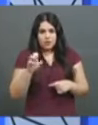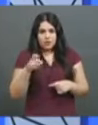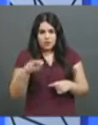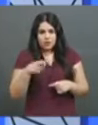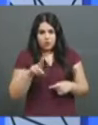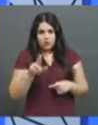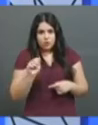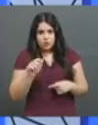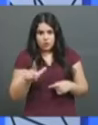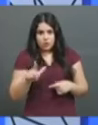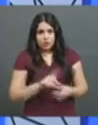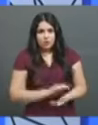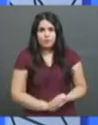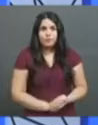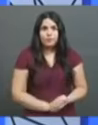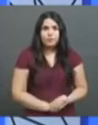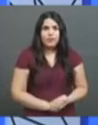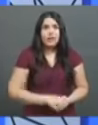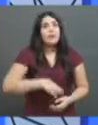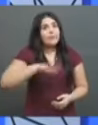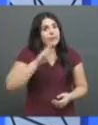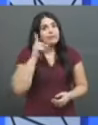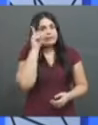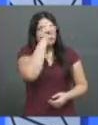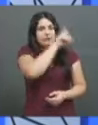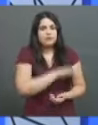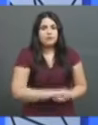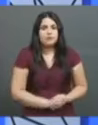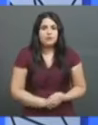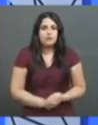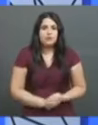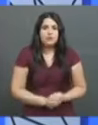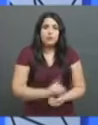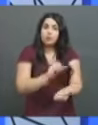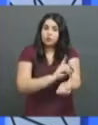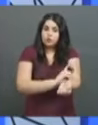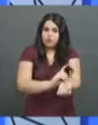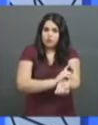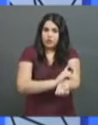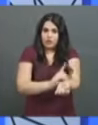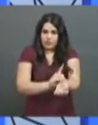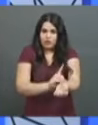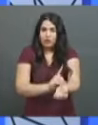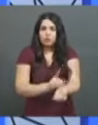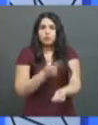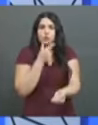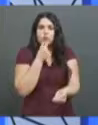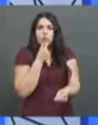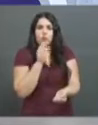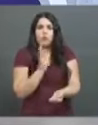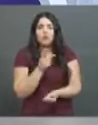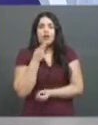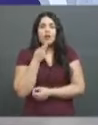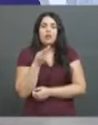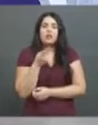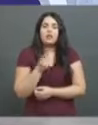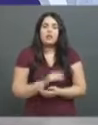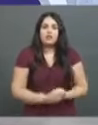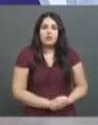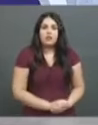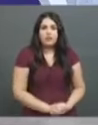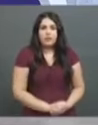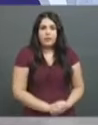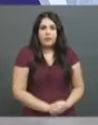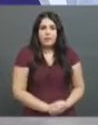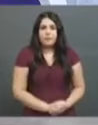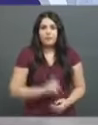testemunho dele, são casos muitas vezes mais difíceis, né? O diabético, por sinal, se você me permite, já comentando... Claro, fique à vontade. O diabético